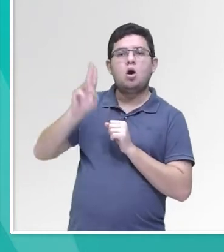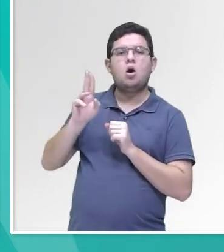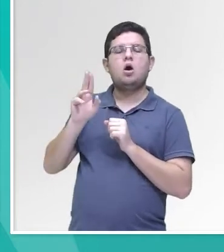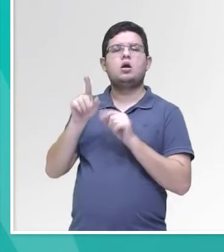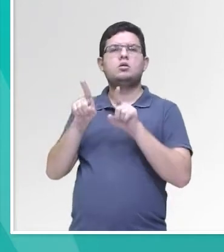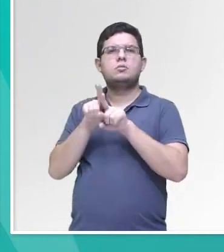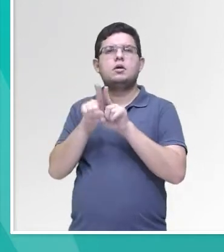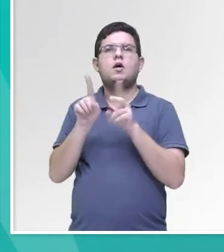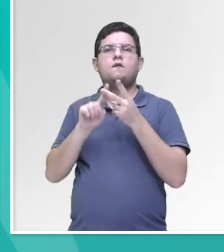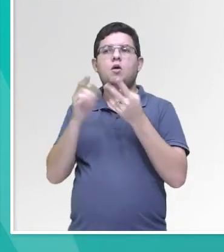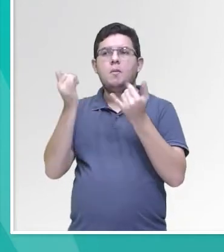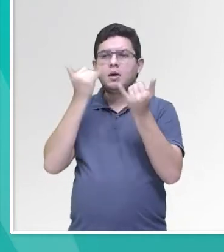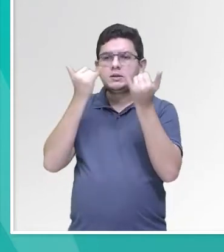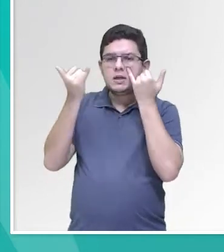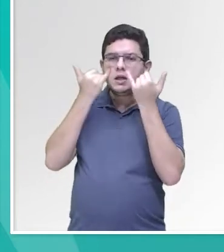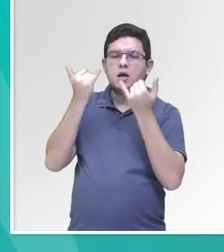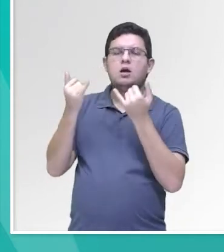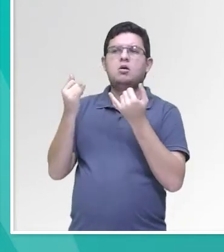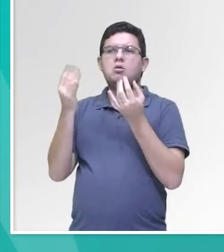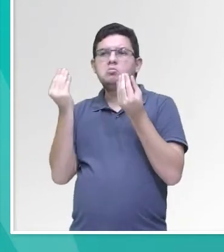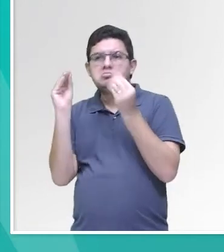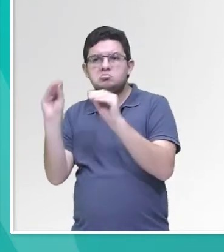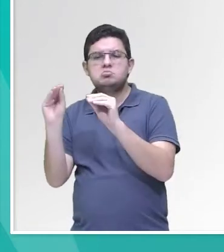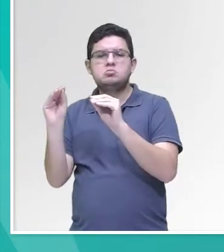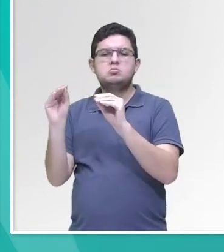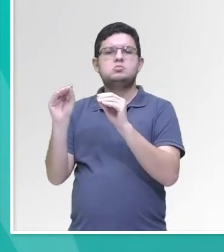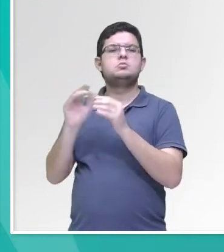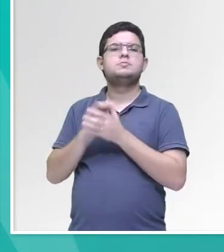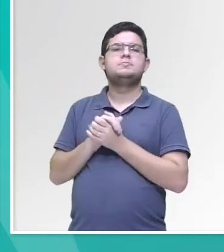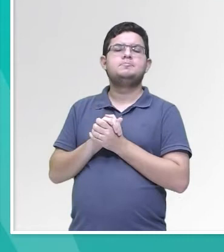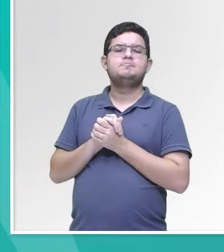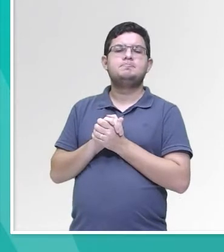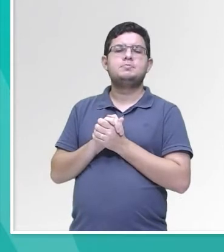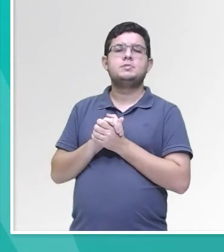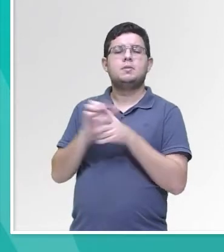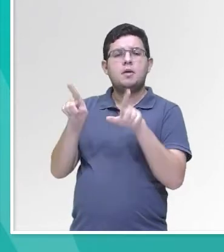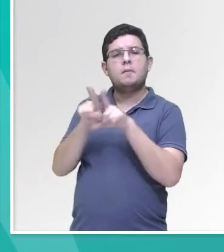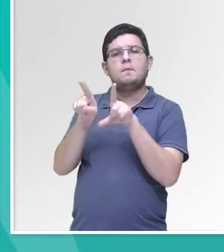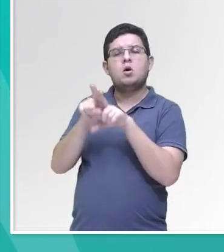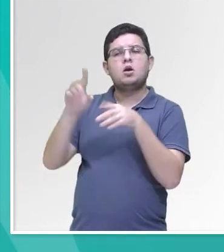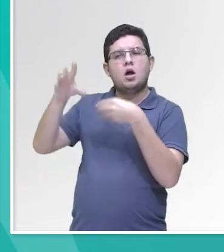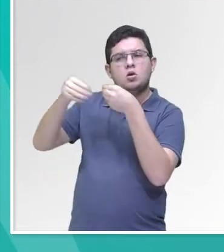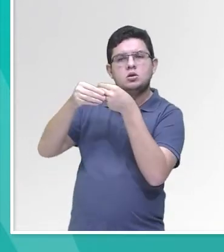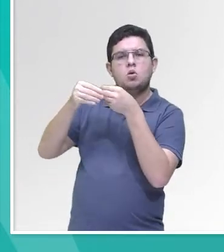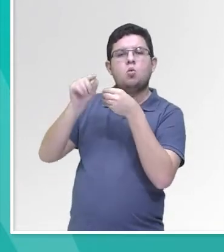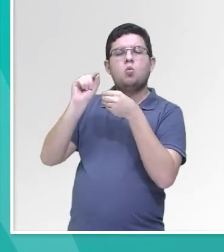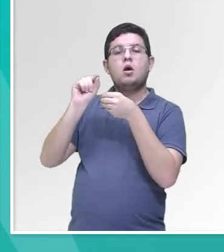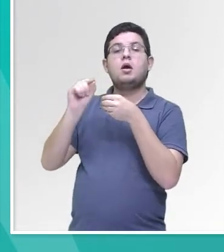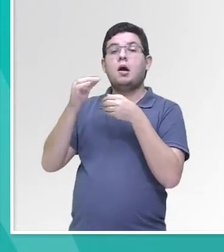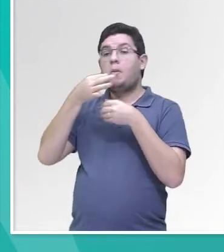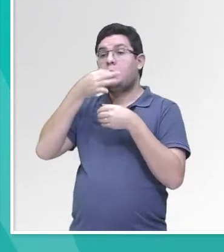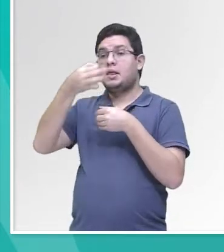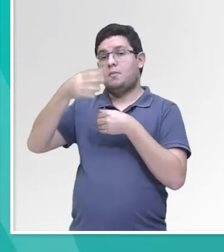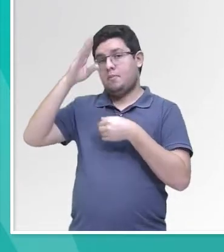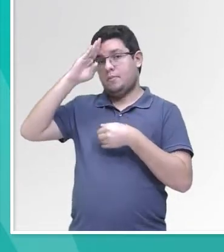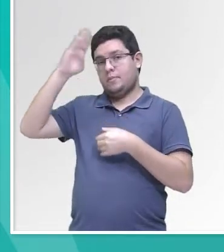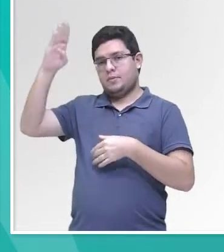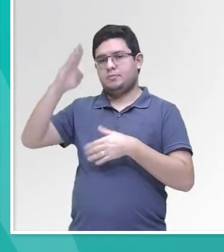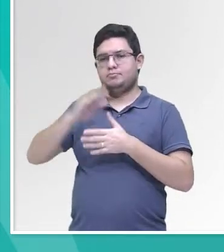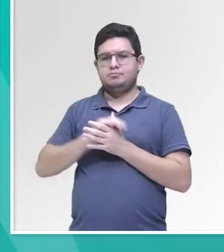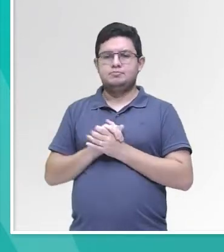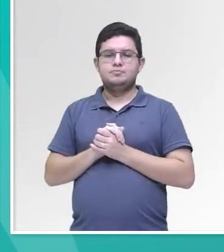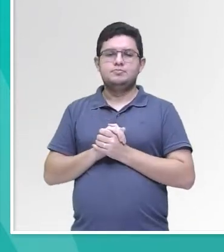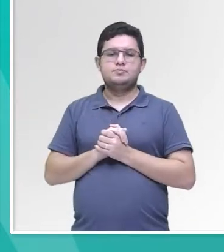para ajudar a contextualizar o tema e apresentar o quê? A tese. Então, a